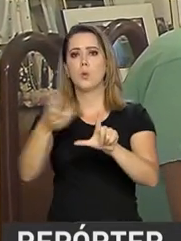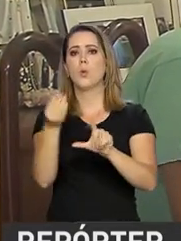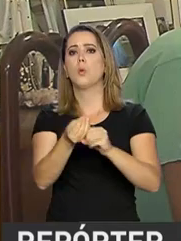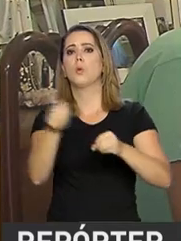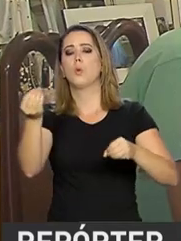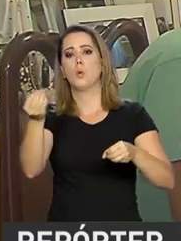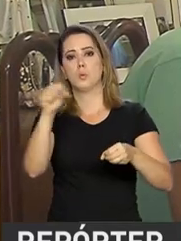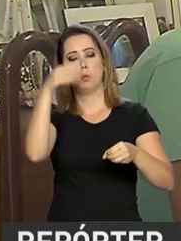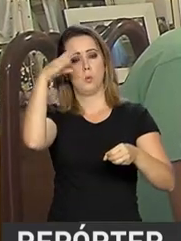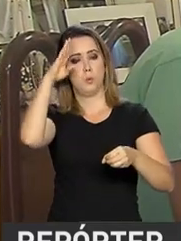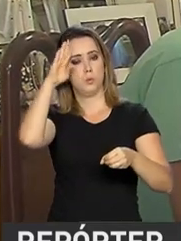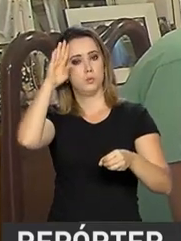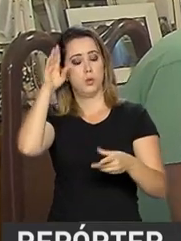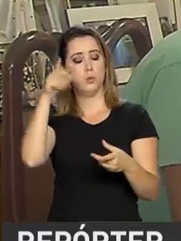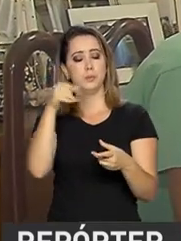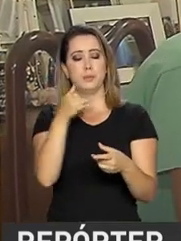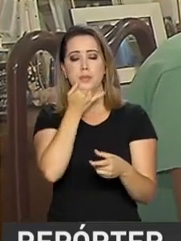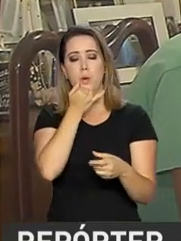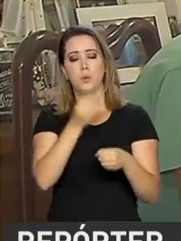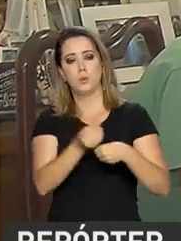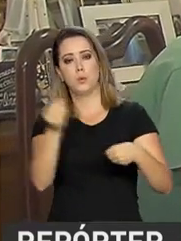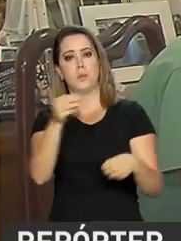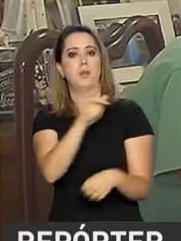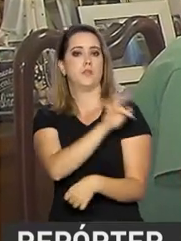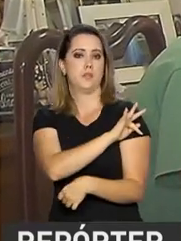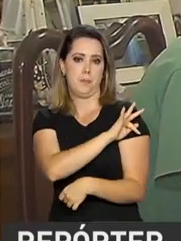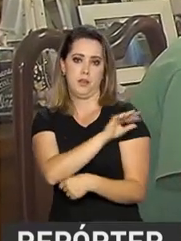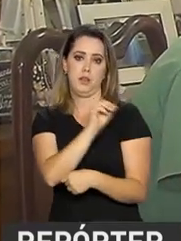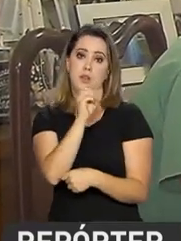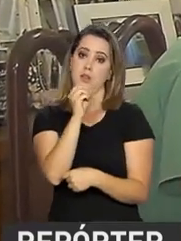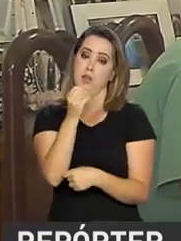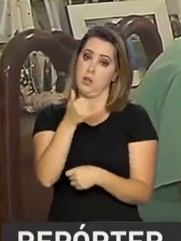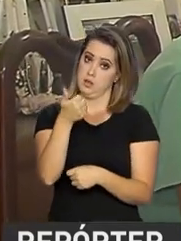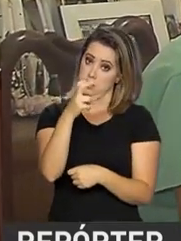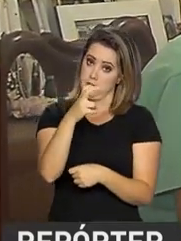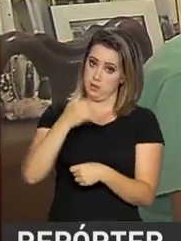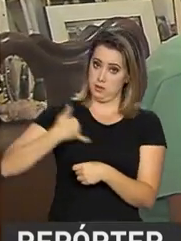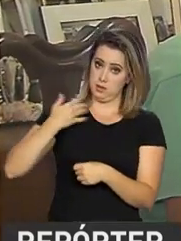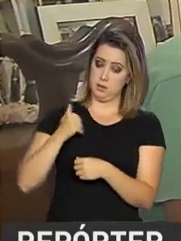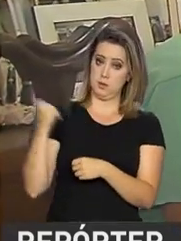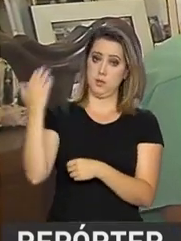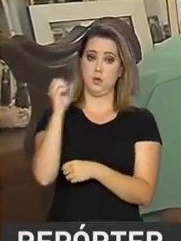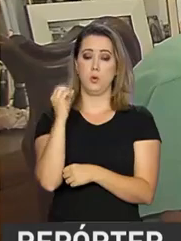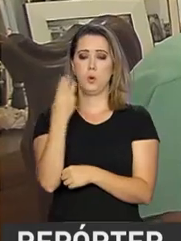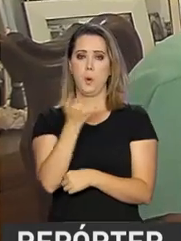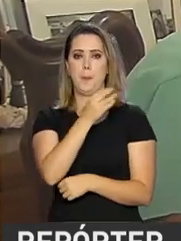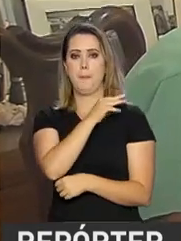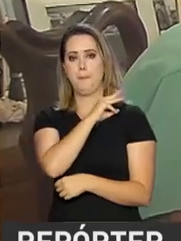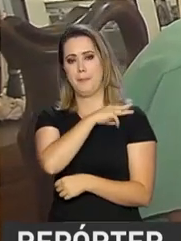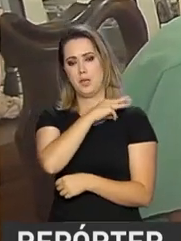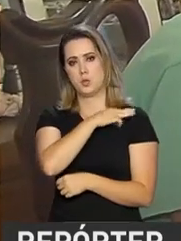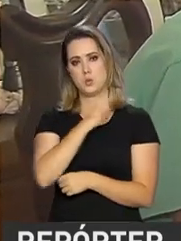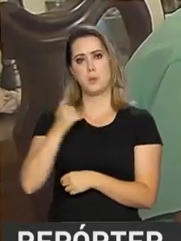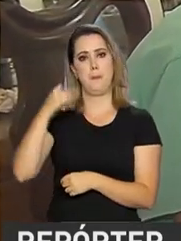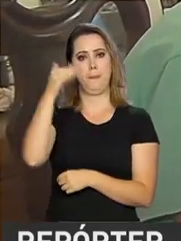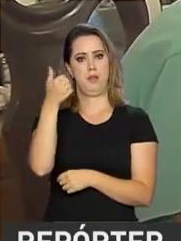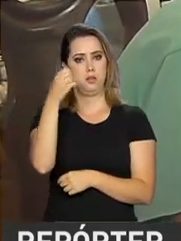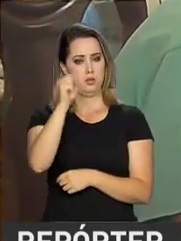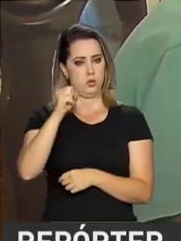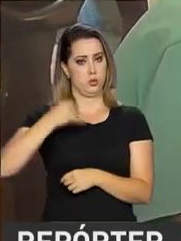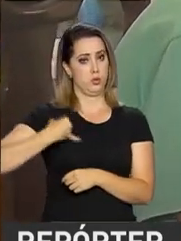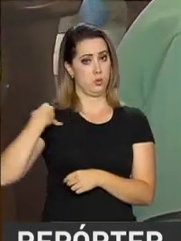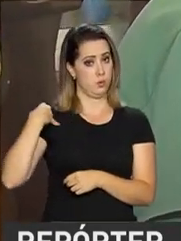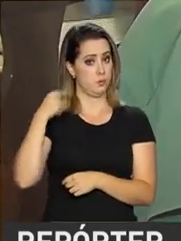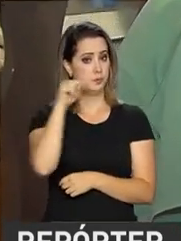do segmento que escolheu fundamental para quem tem no mínimo 15 anos e do ensino médio para quem tem no mínimo 18 anos